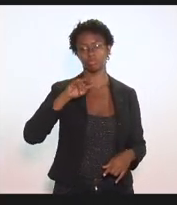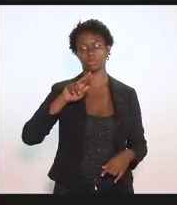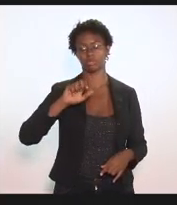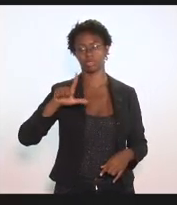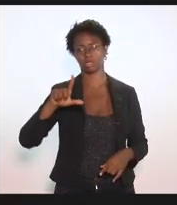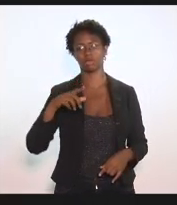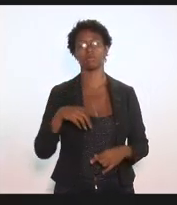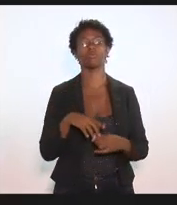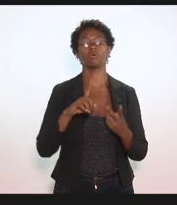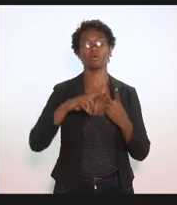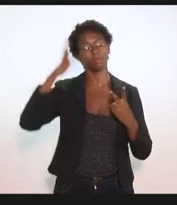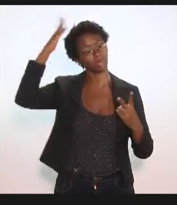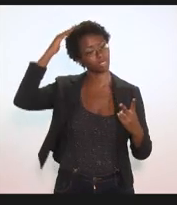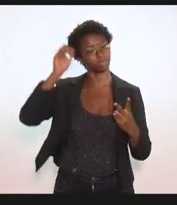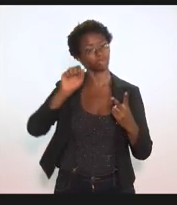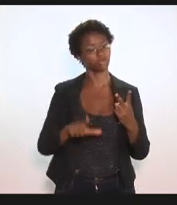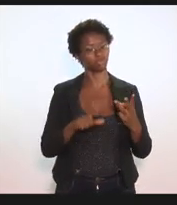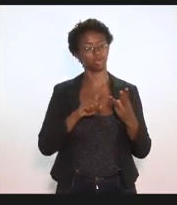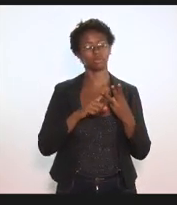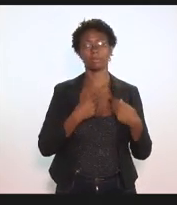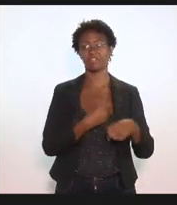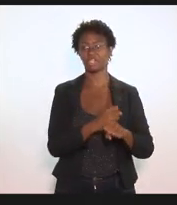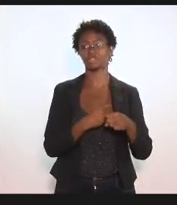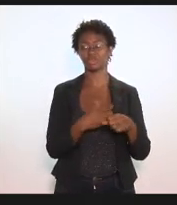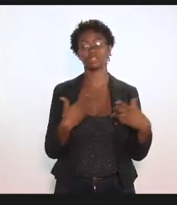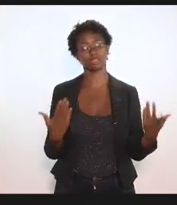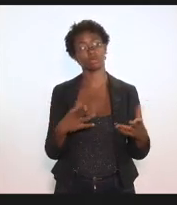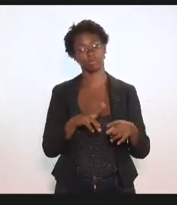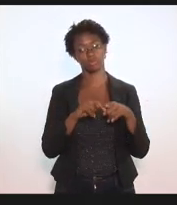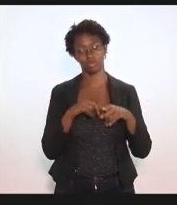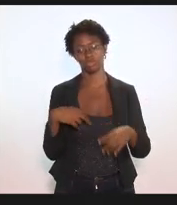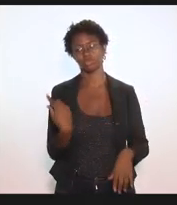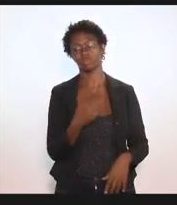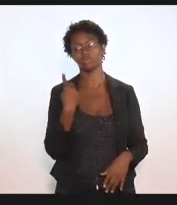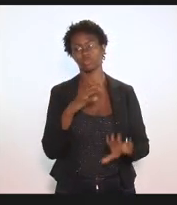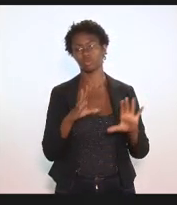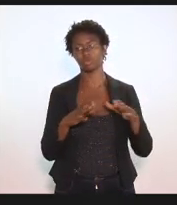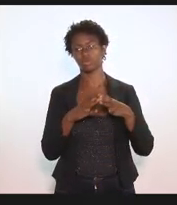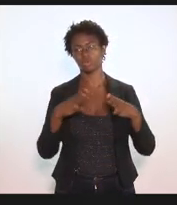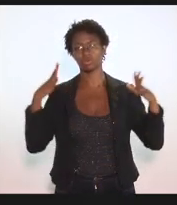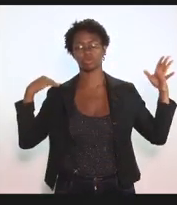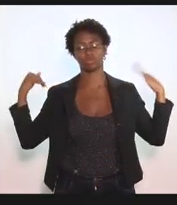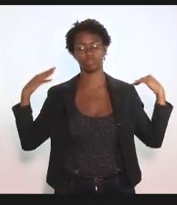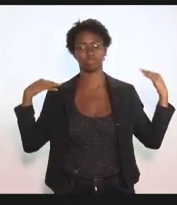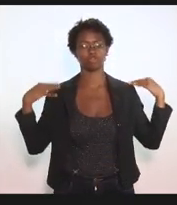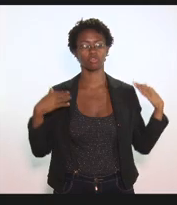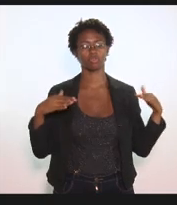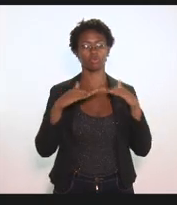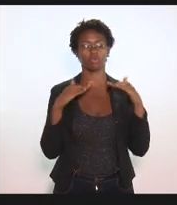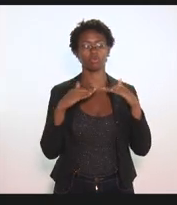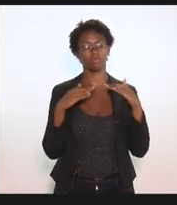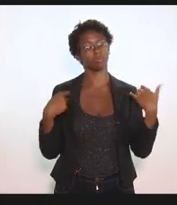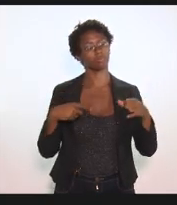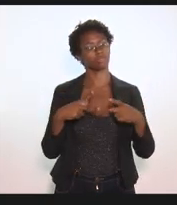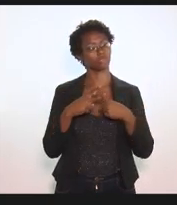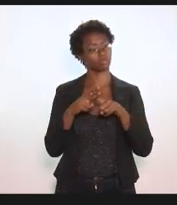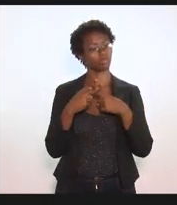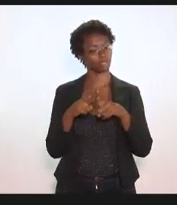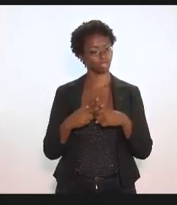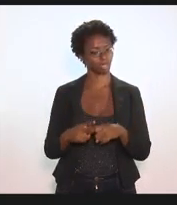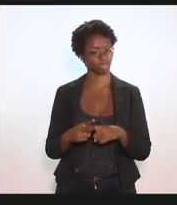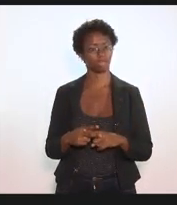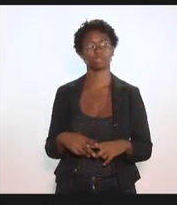Sul, Petrópolis e Vassoura. Portanto, o parecer desta comissão é favorável com emendas. A